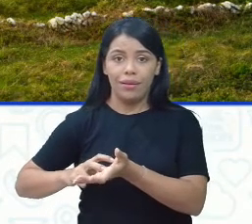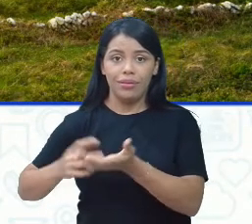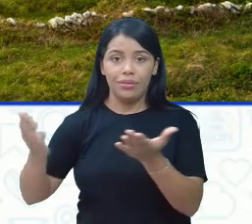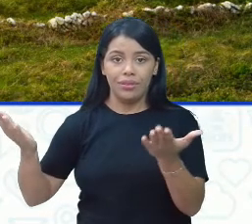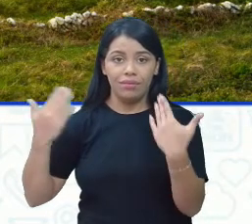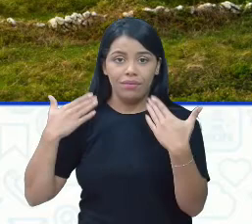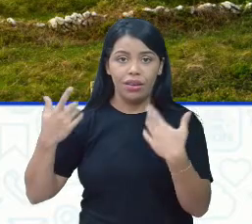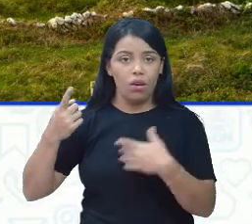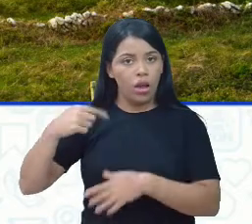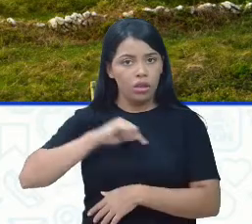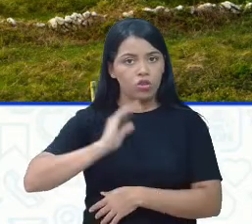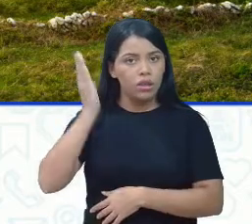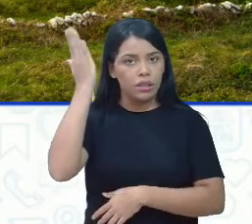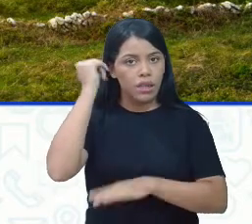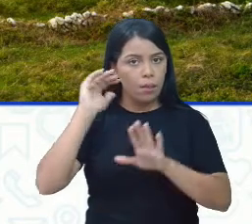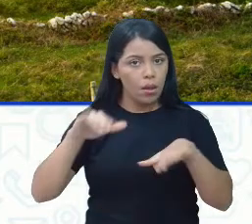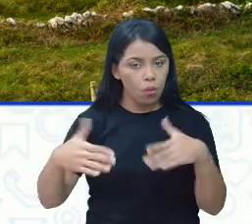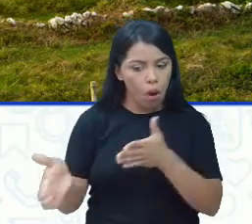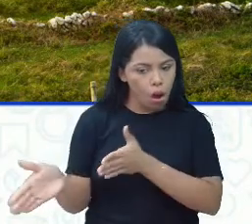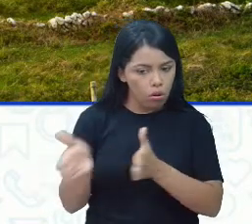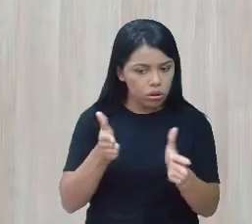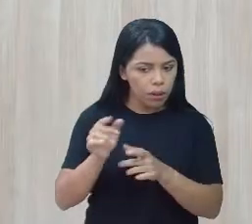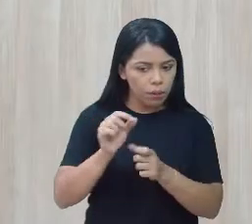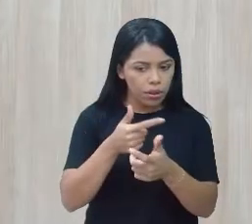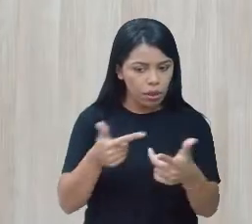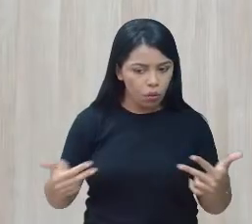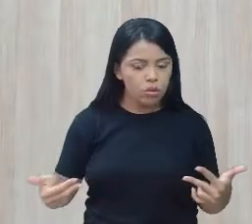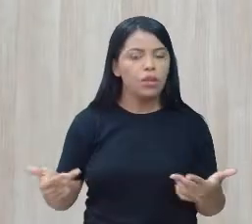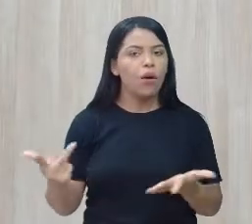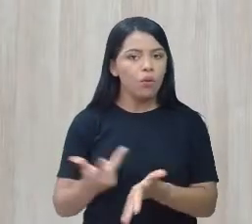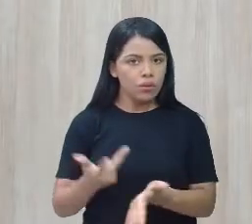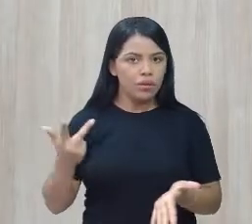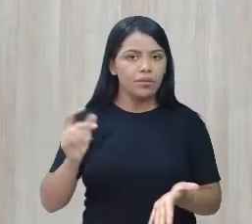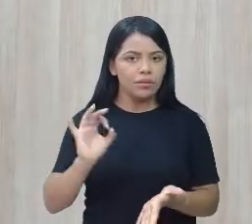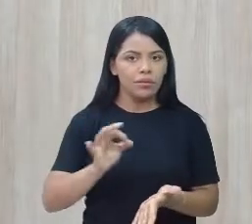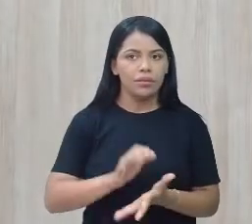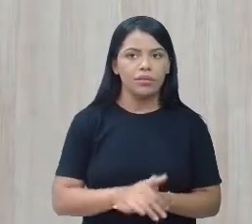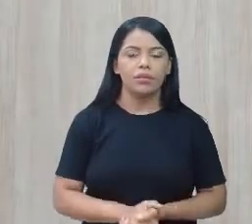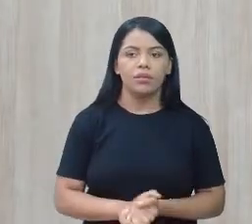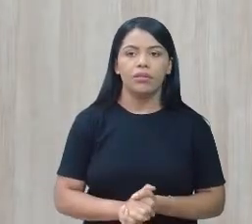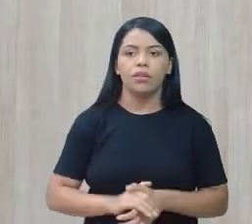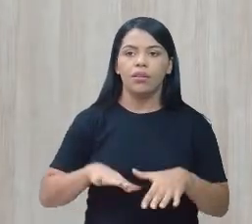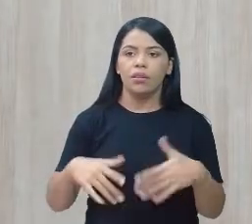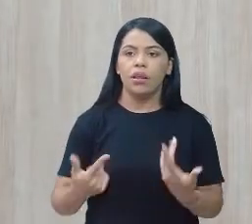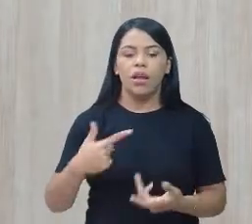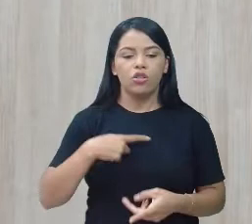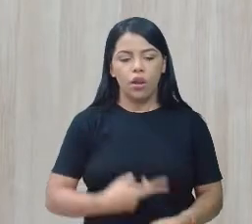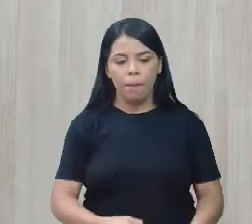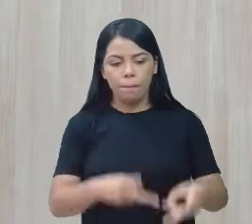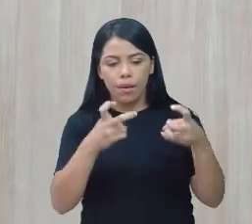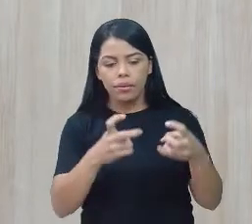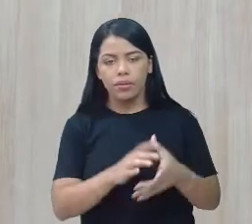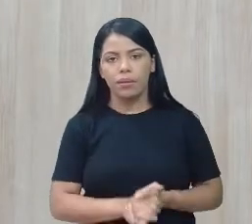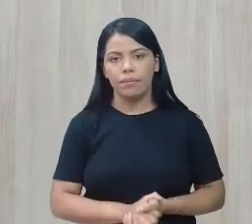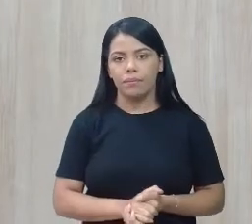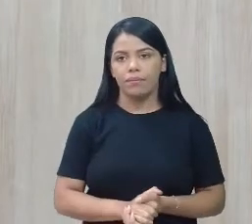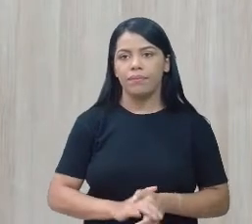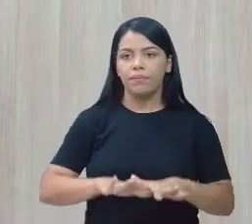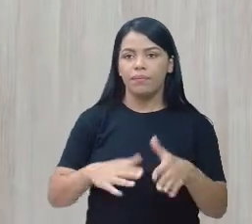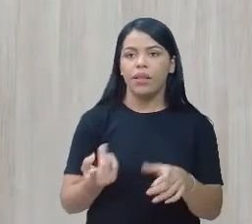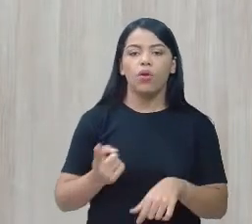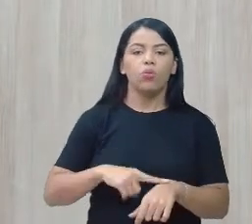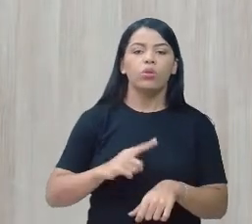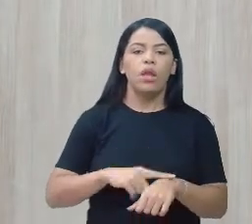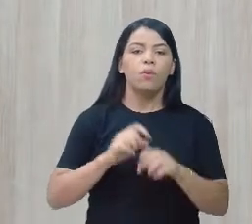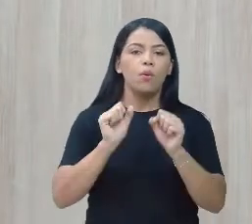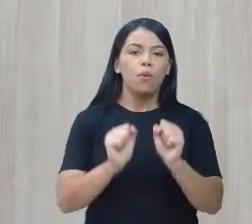gente demarca o tempo em que isso está acontecendo, beleza? A gente consegue reconhecer. O tempo, ele pode